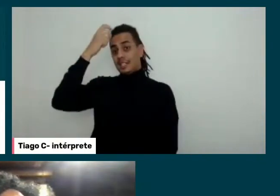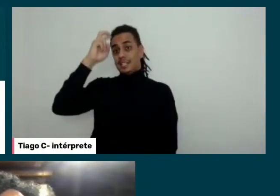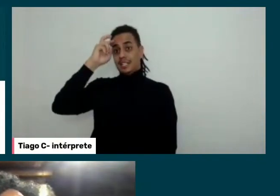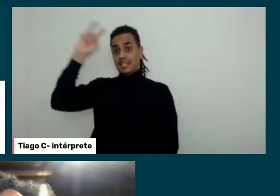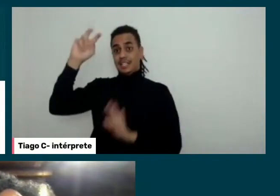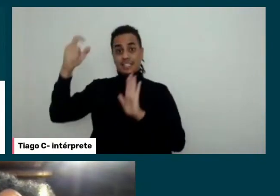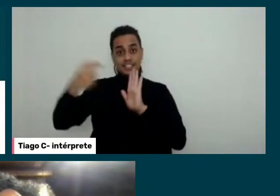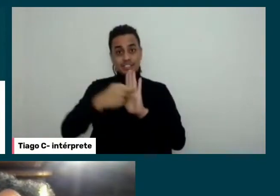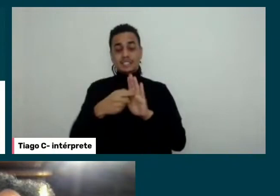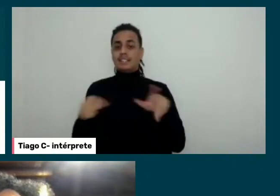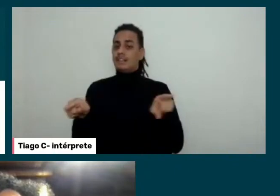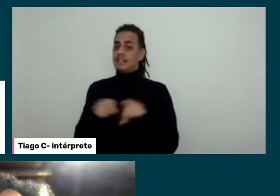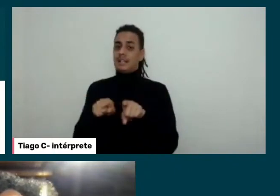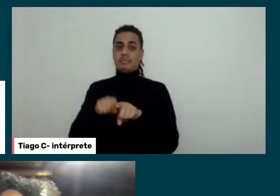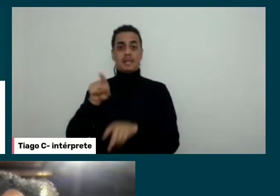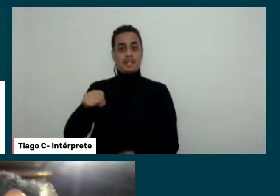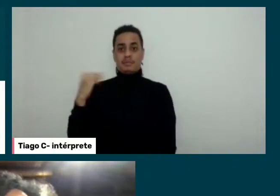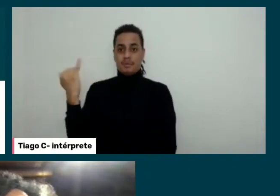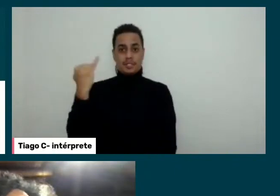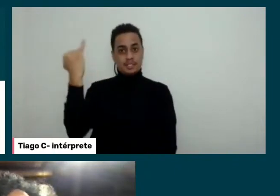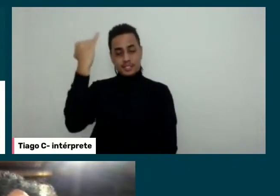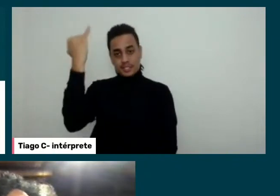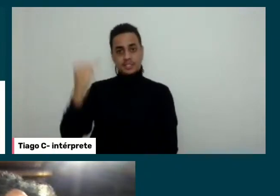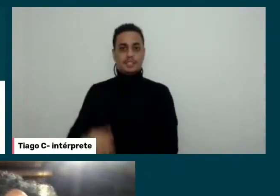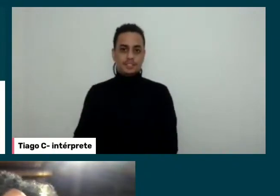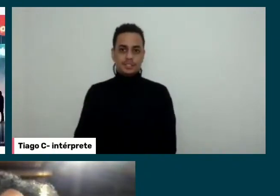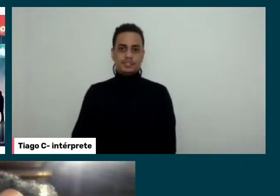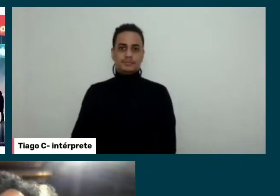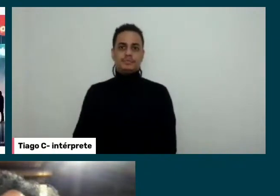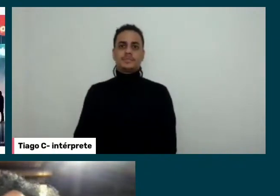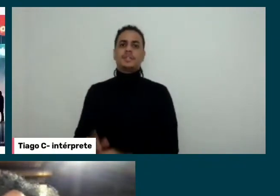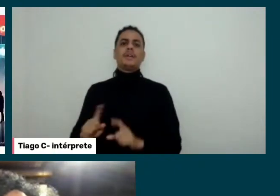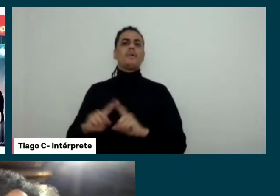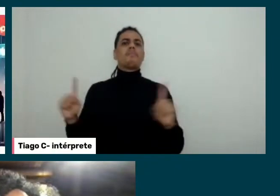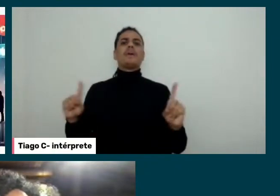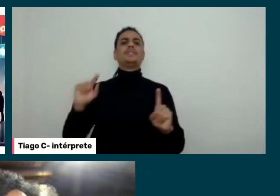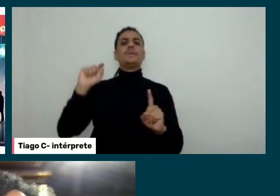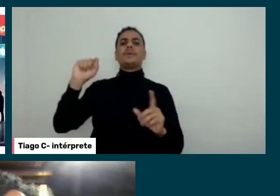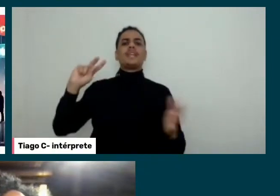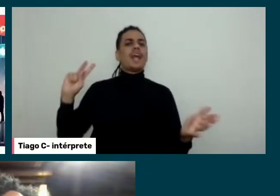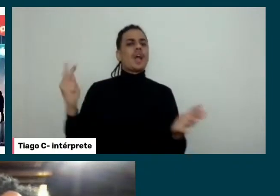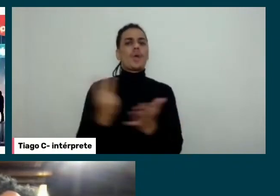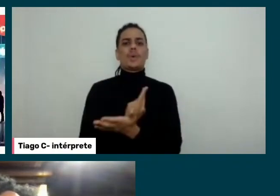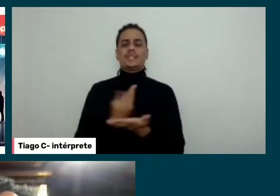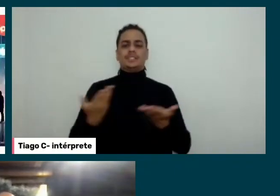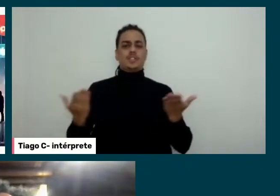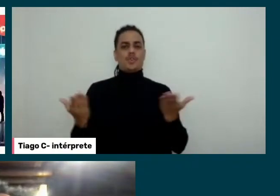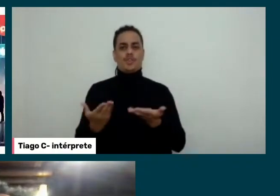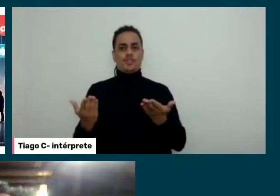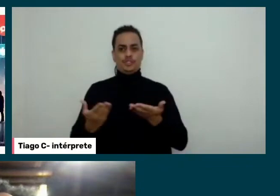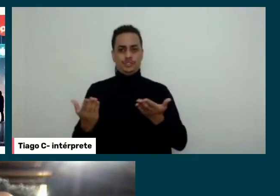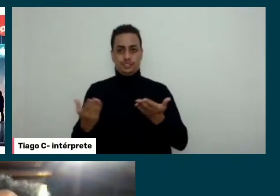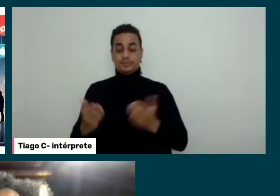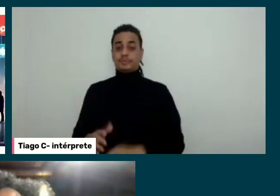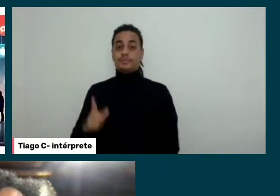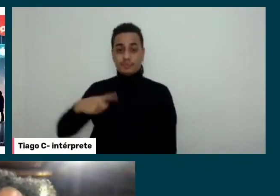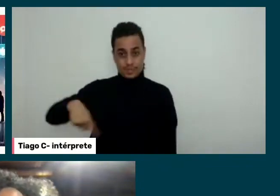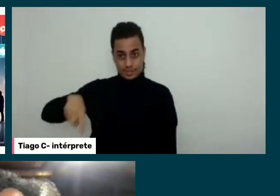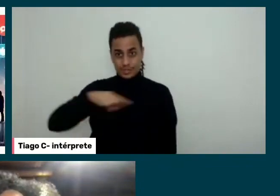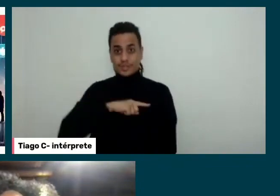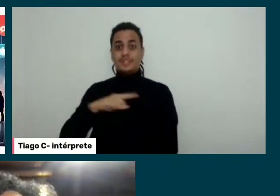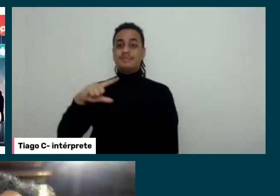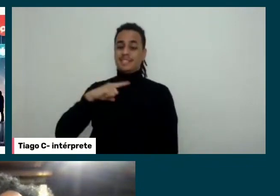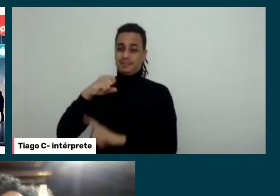artificial. Mas o que é que está acontecendo hoje, né? Nós estamos numa